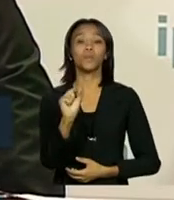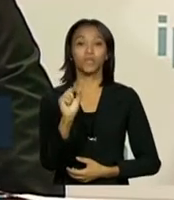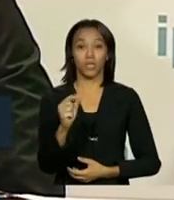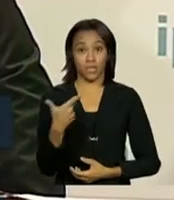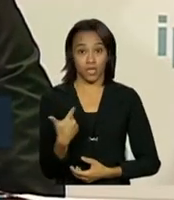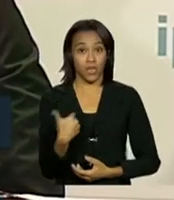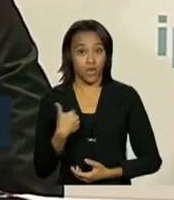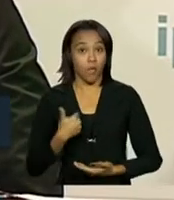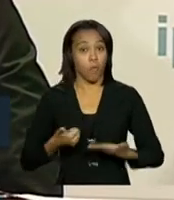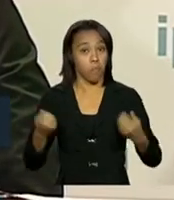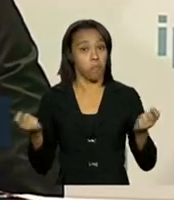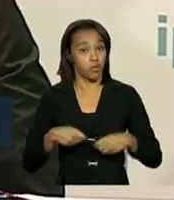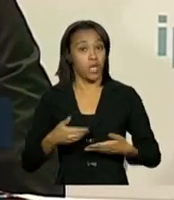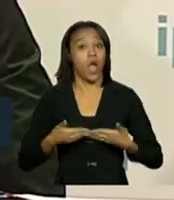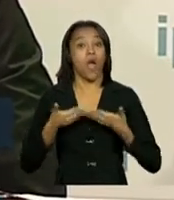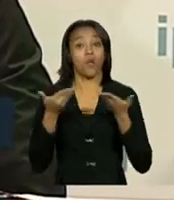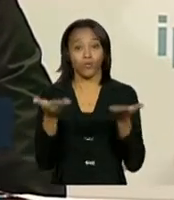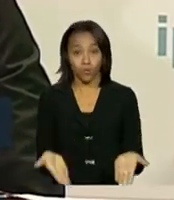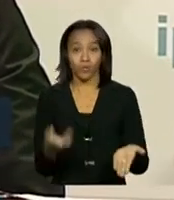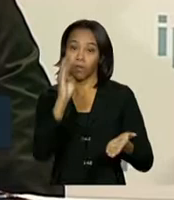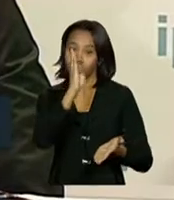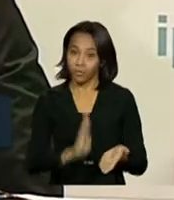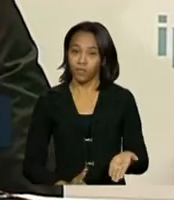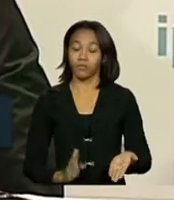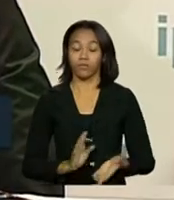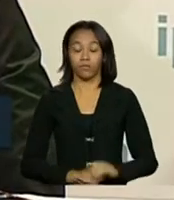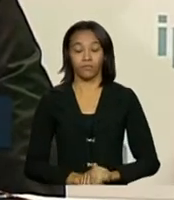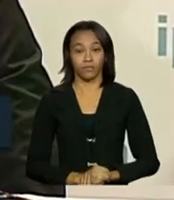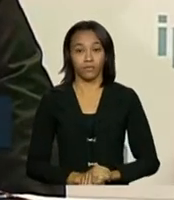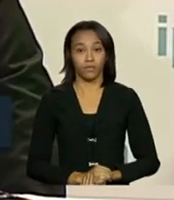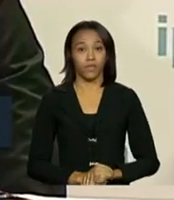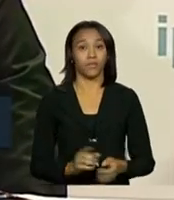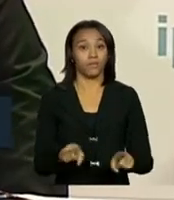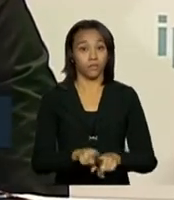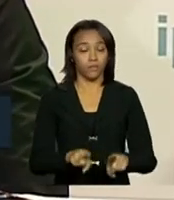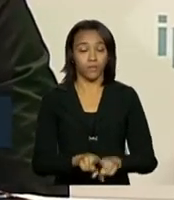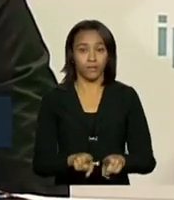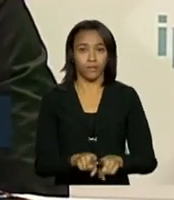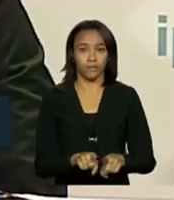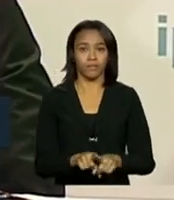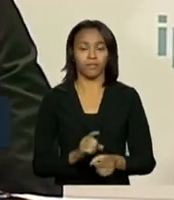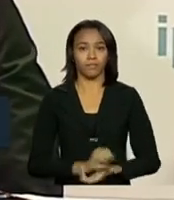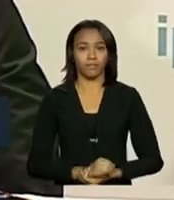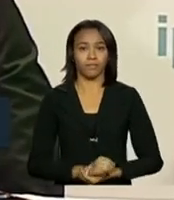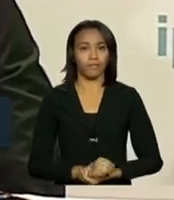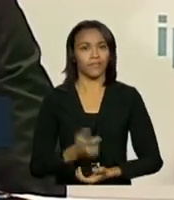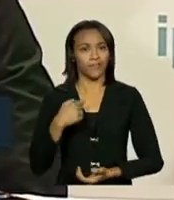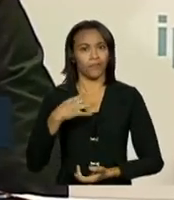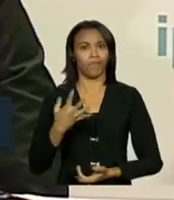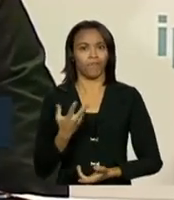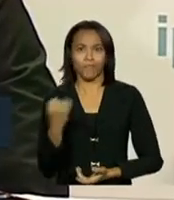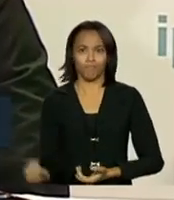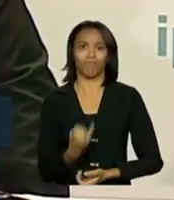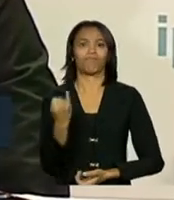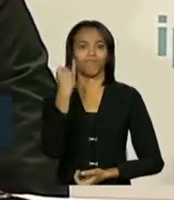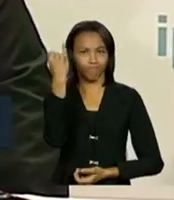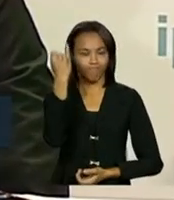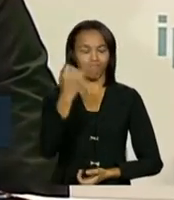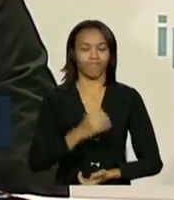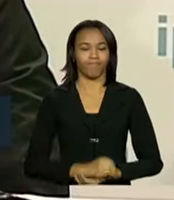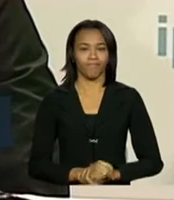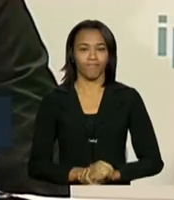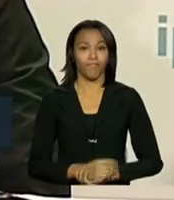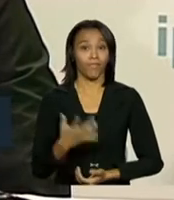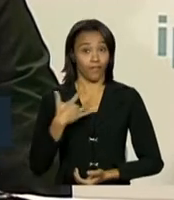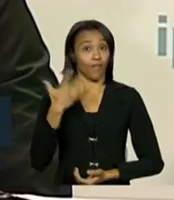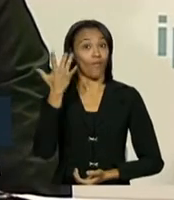que contribuir para o país e de uma maneira tão decisiva. Acho